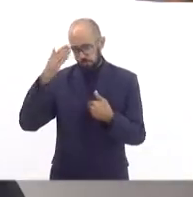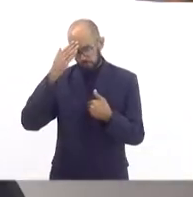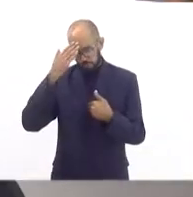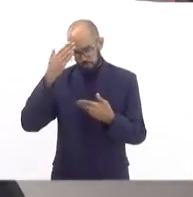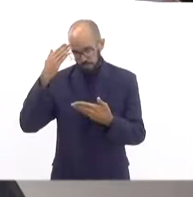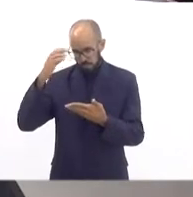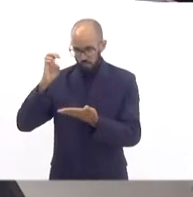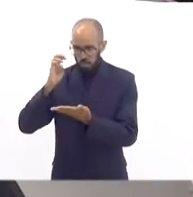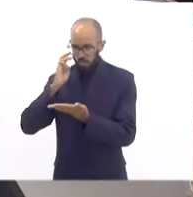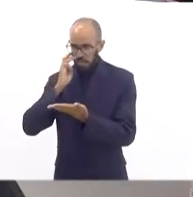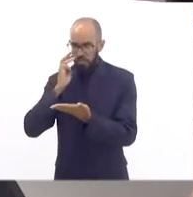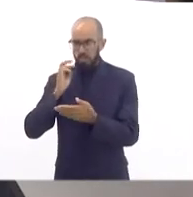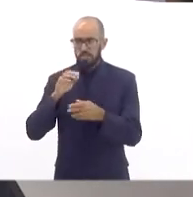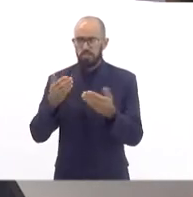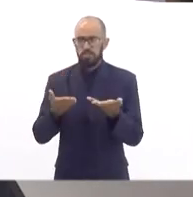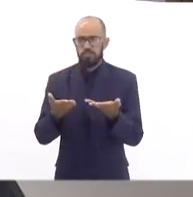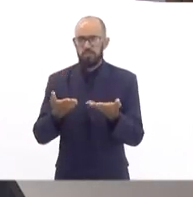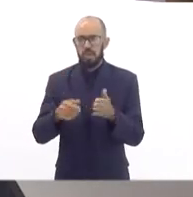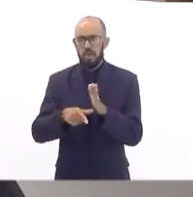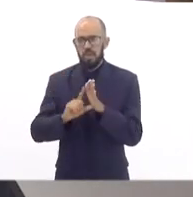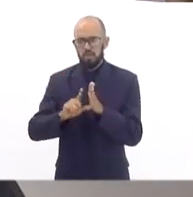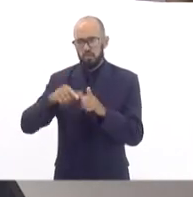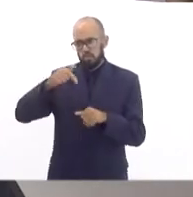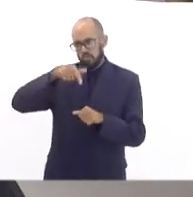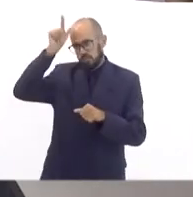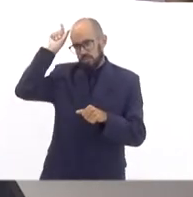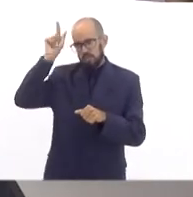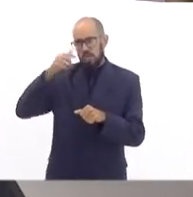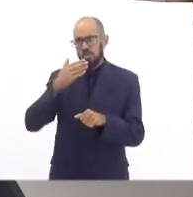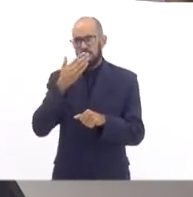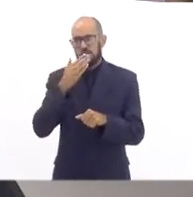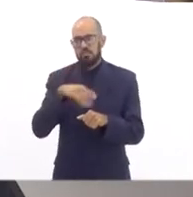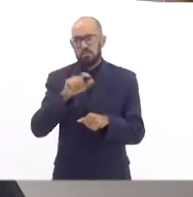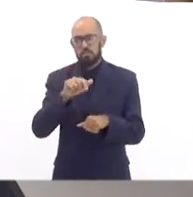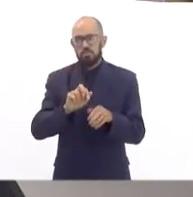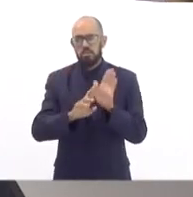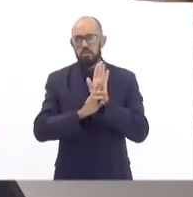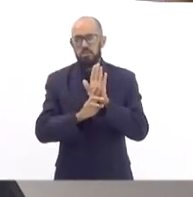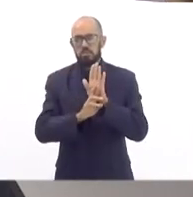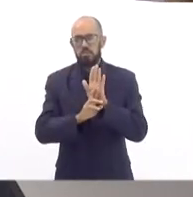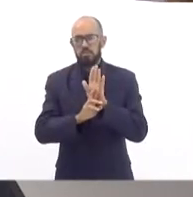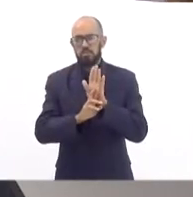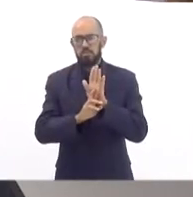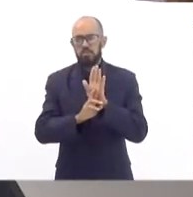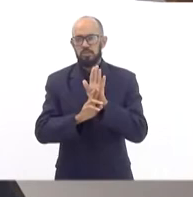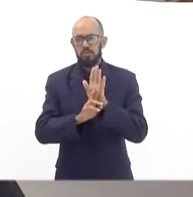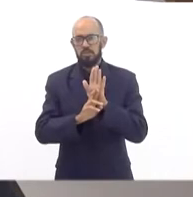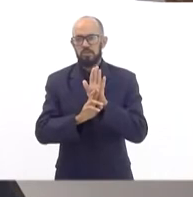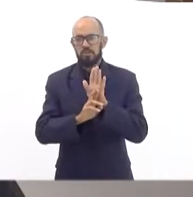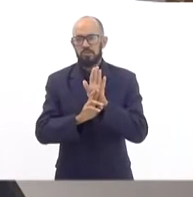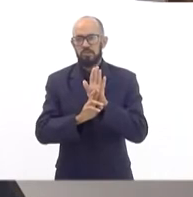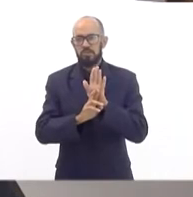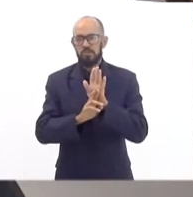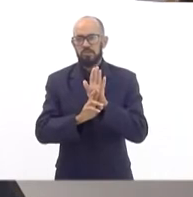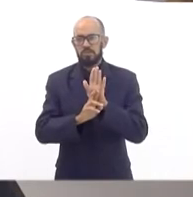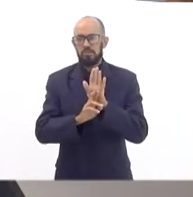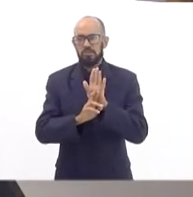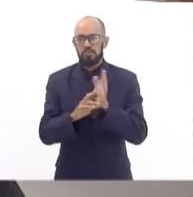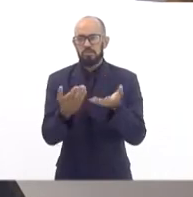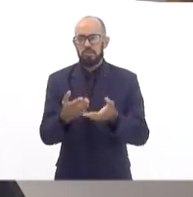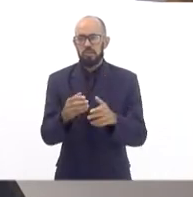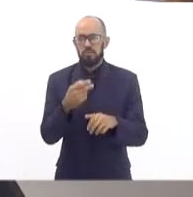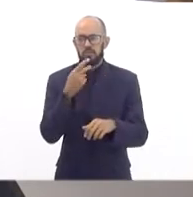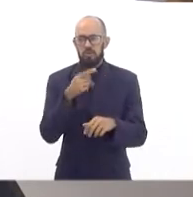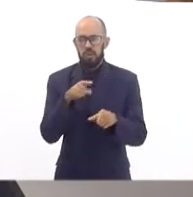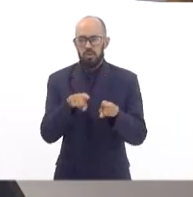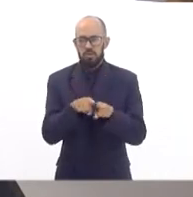Antes, o deputado Luiz Paulo, deixa eu passar para a Vossa Excelência, passar para o nosso representante da Defensoria Pública, que quer fazer uso da palavra, por gentileza. Martinha